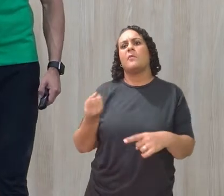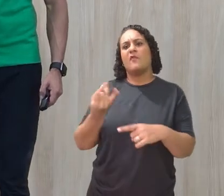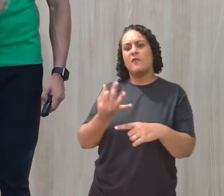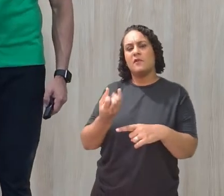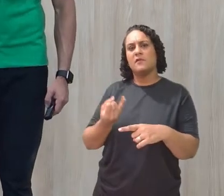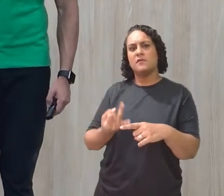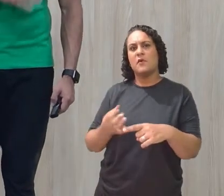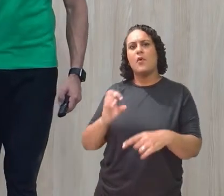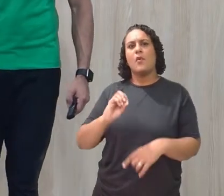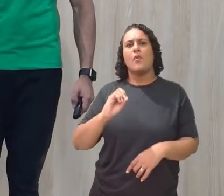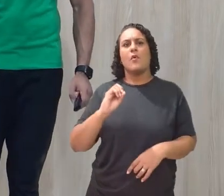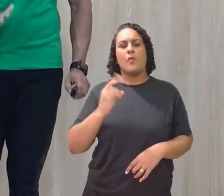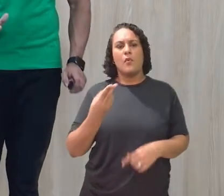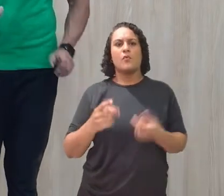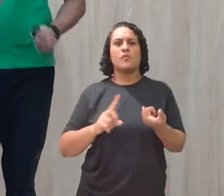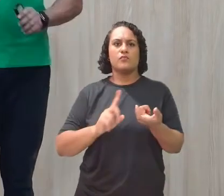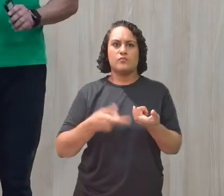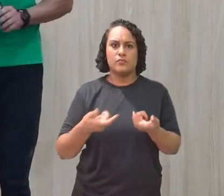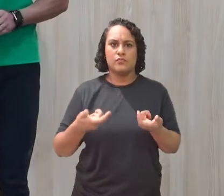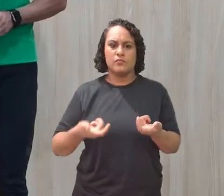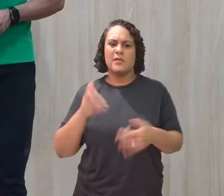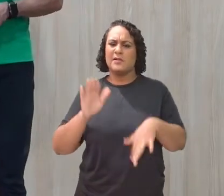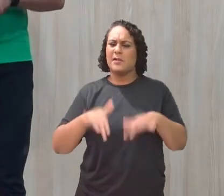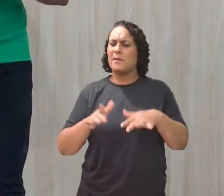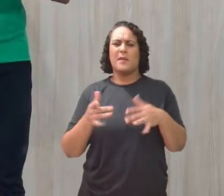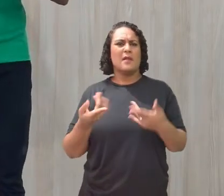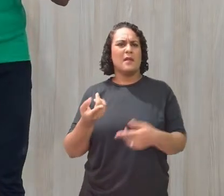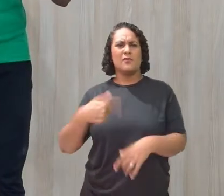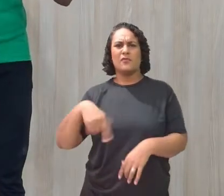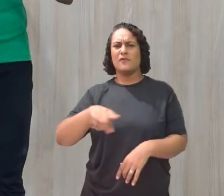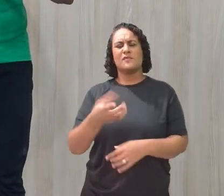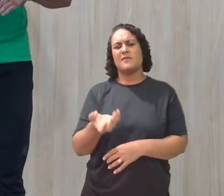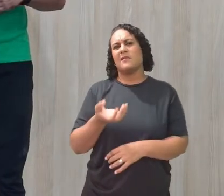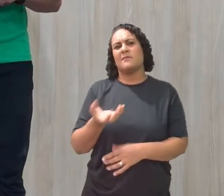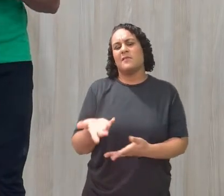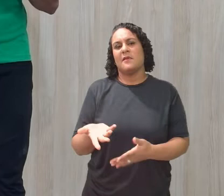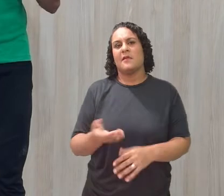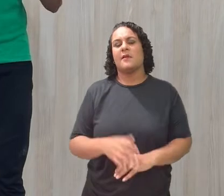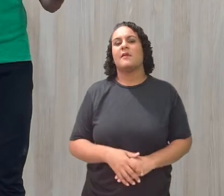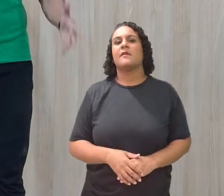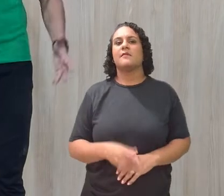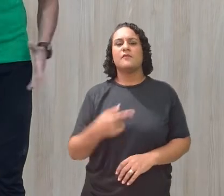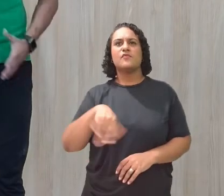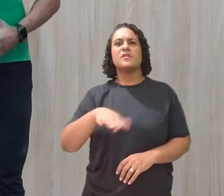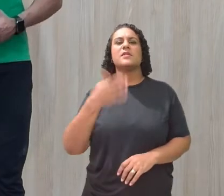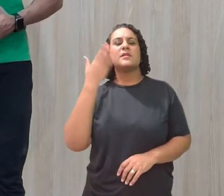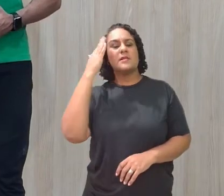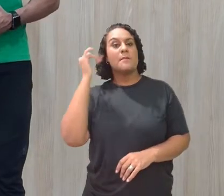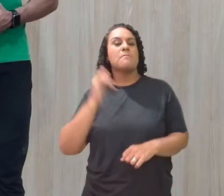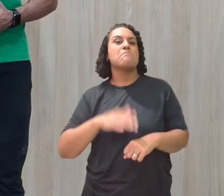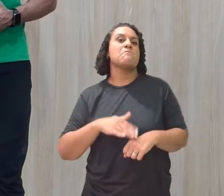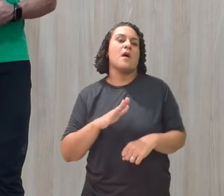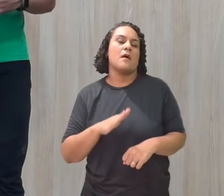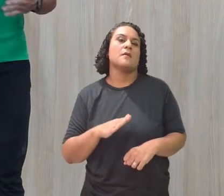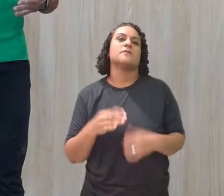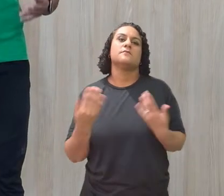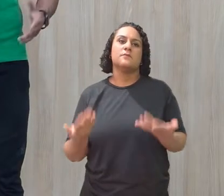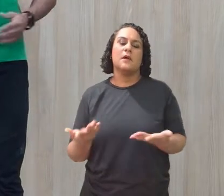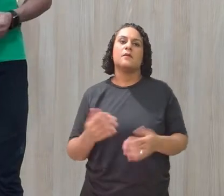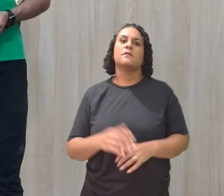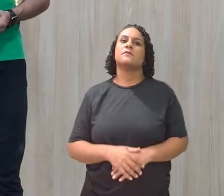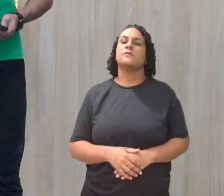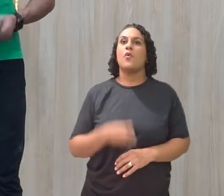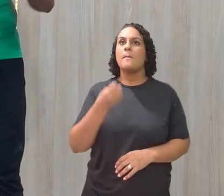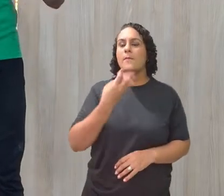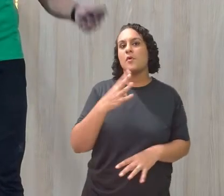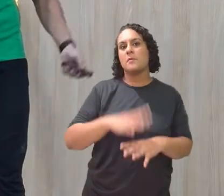número decimal, de acordo com o que você quiser aí, que você se sentir melhor. O massa da matemática